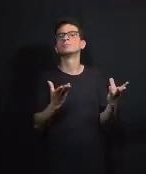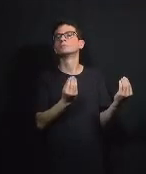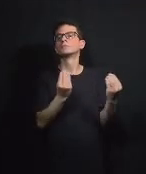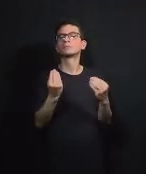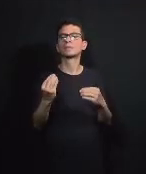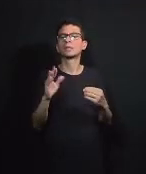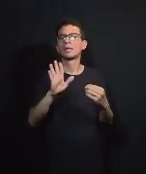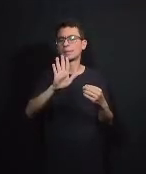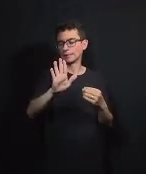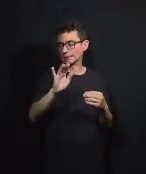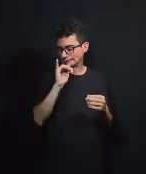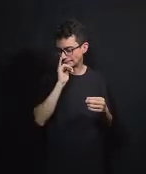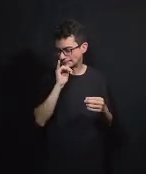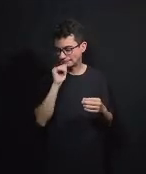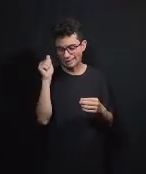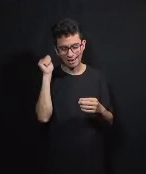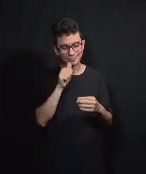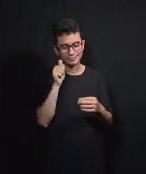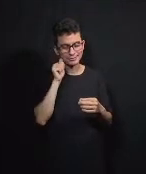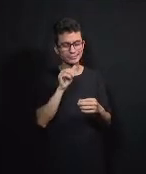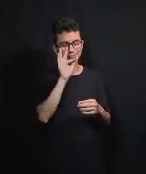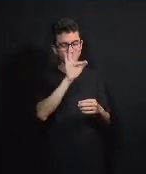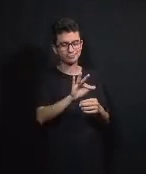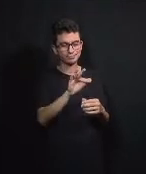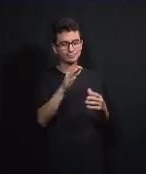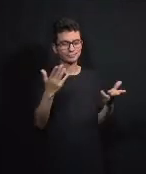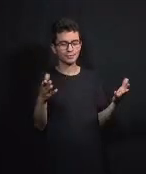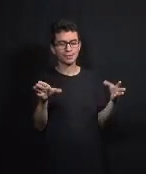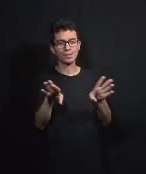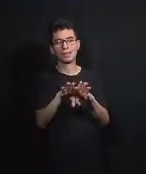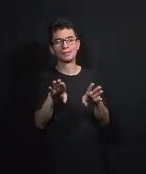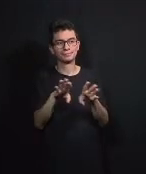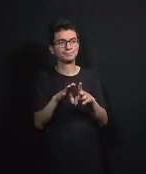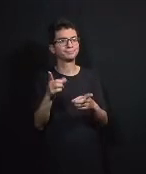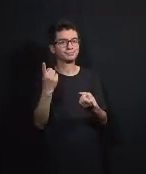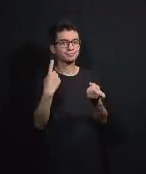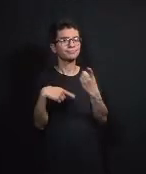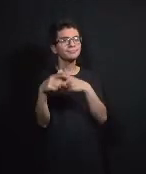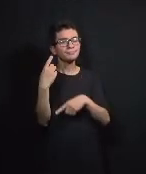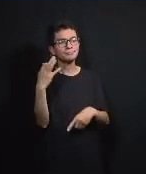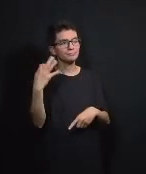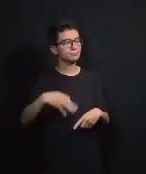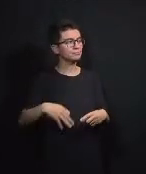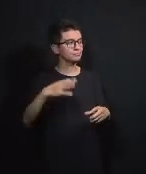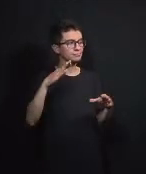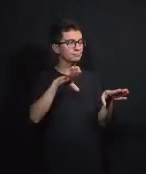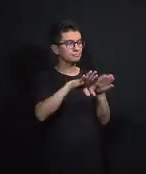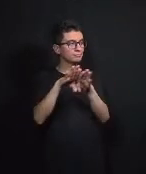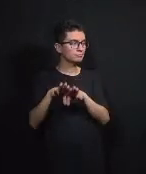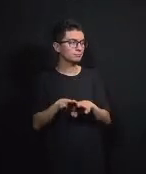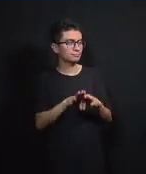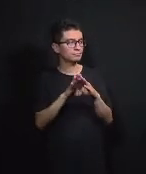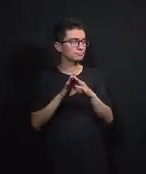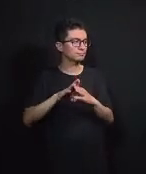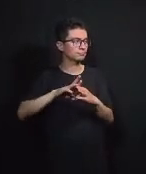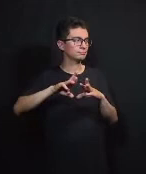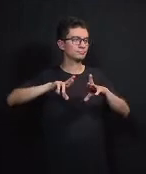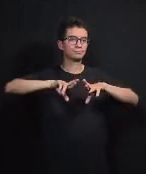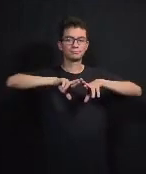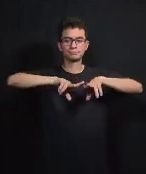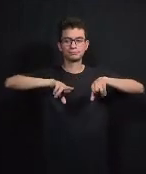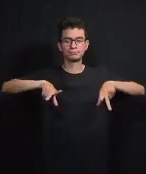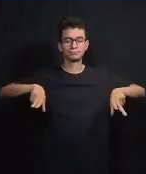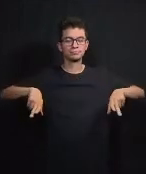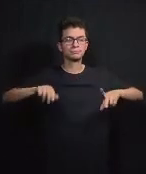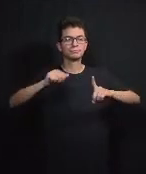questão feminina também um avanço muito grande. A questão da igualdade, a diversidade sexual também muito grande. E